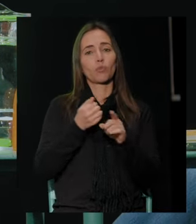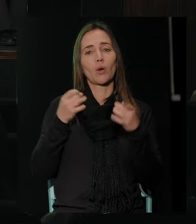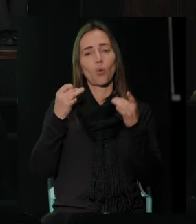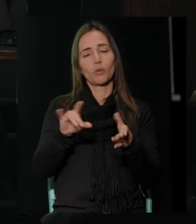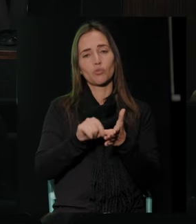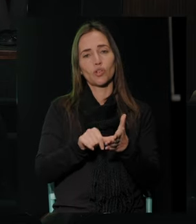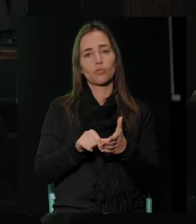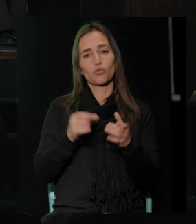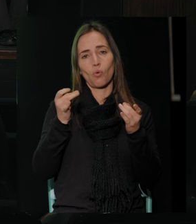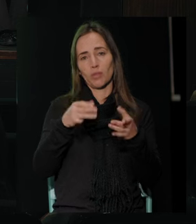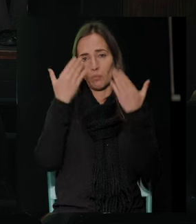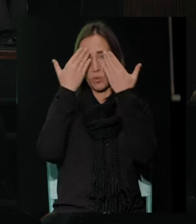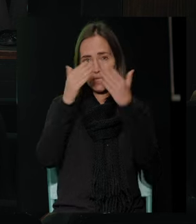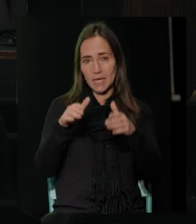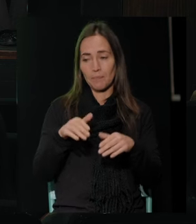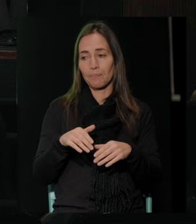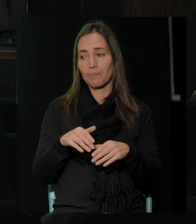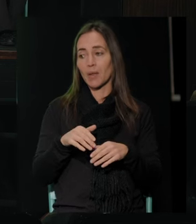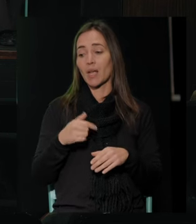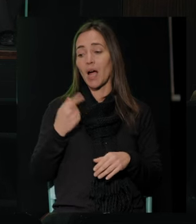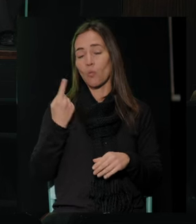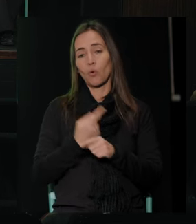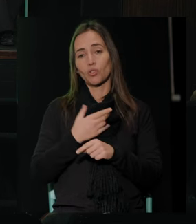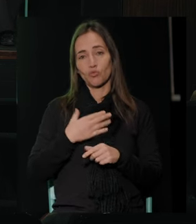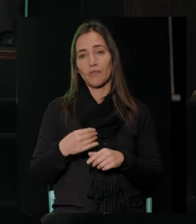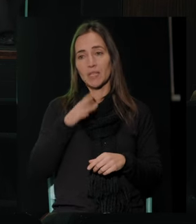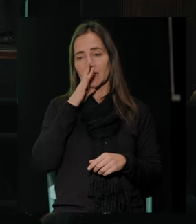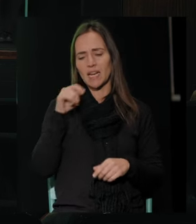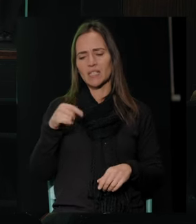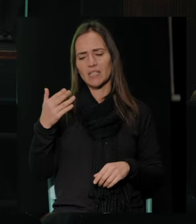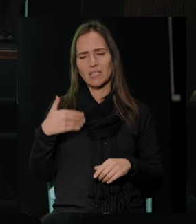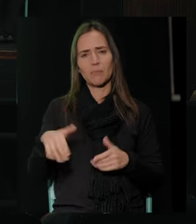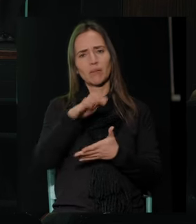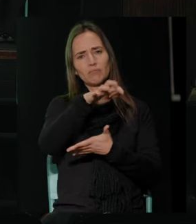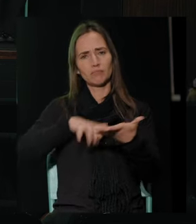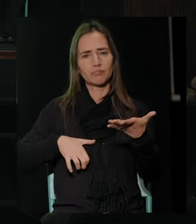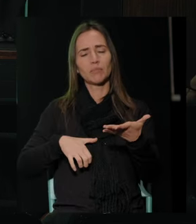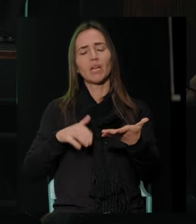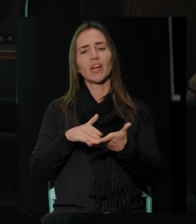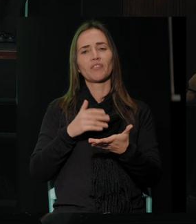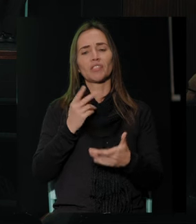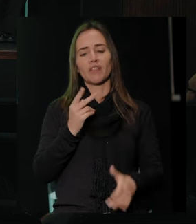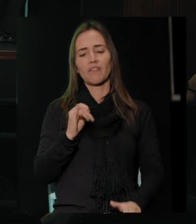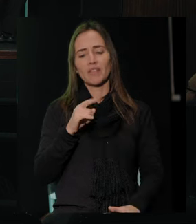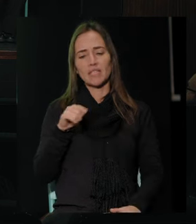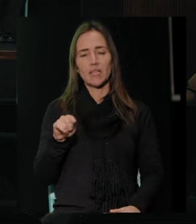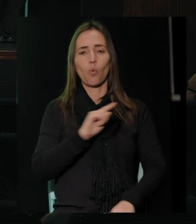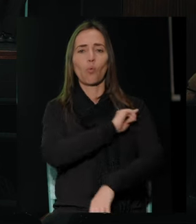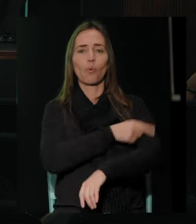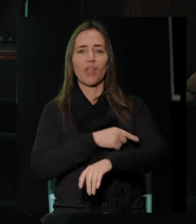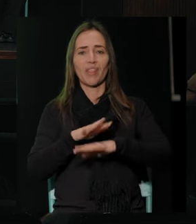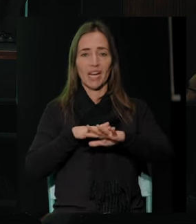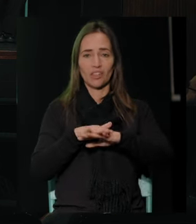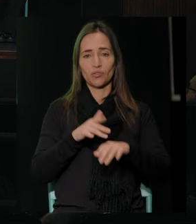antidemocráticos. Há uma coisa que eu gostaria de referir também, que acho que esta semana saiu uma reportagem na Visão sobre o poder das redes, o